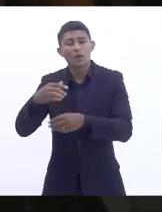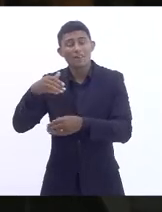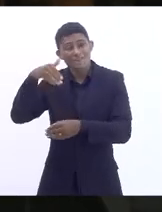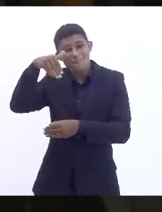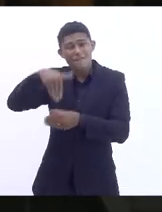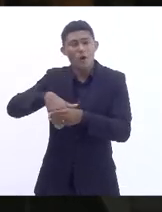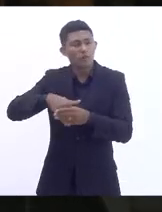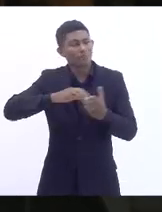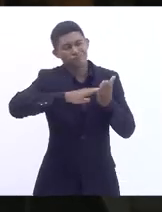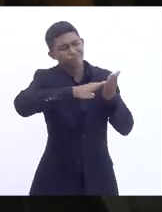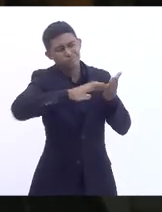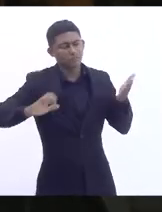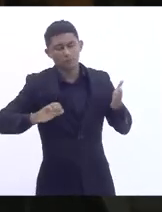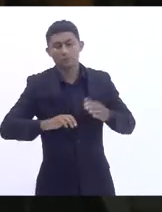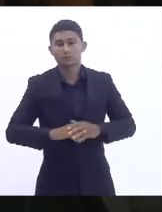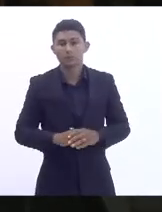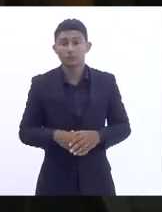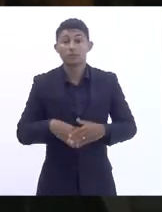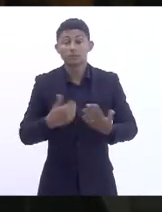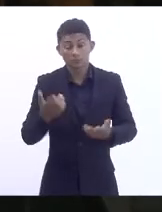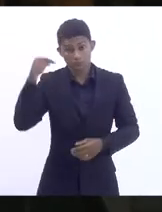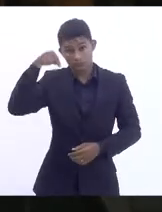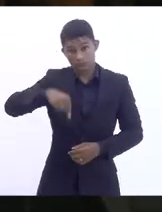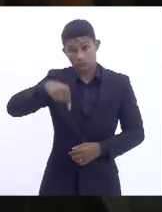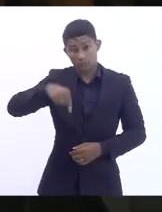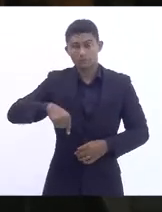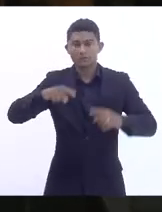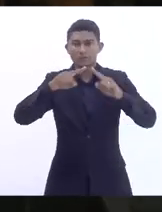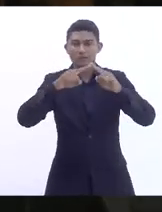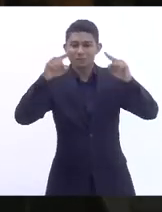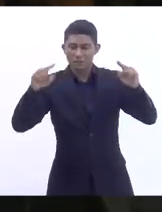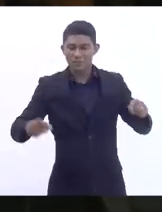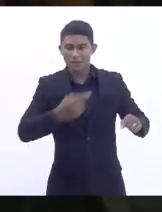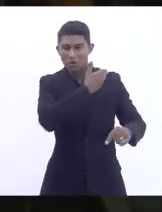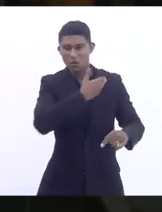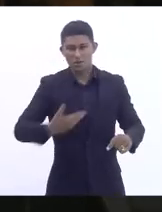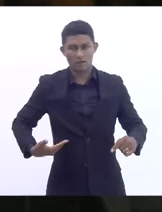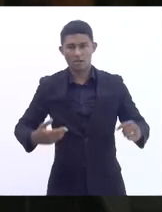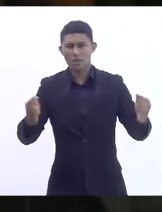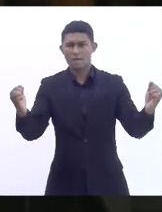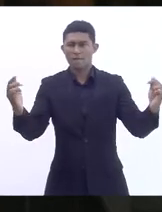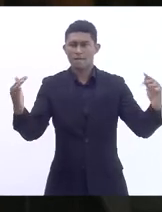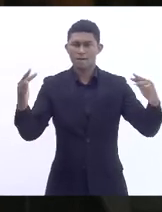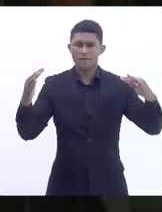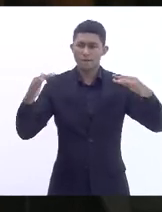centenas de funcionários públicos demandando nessa direção.